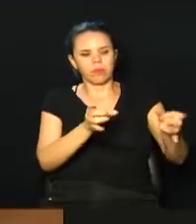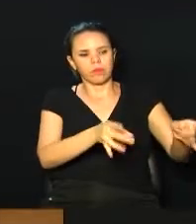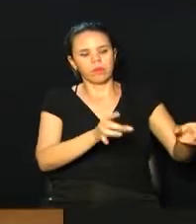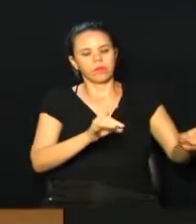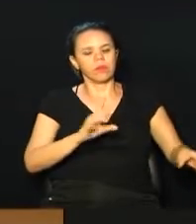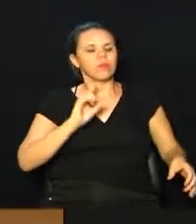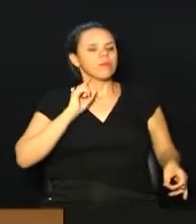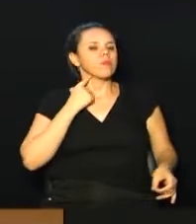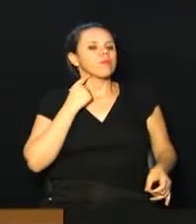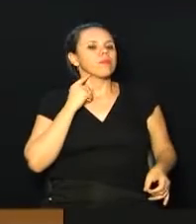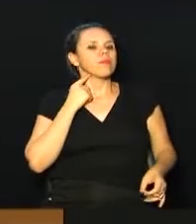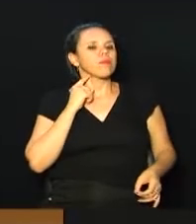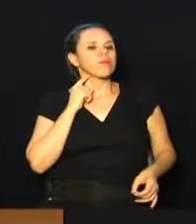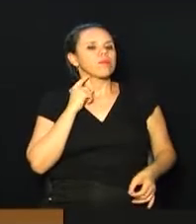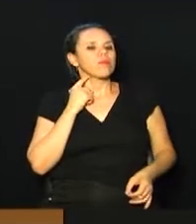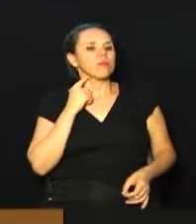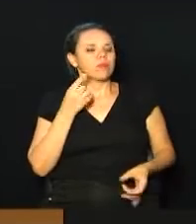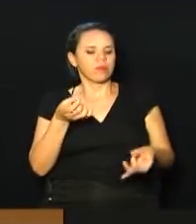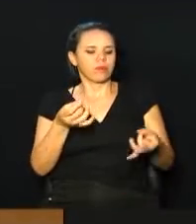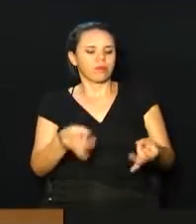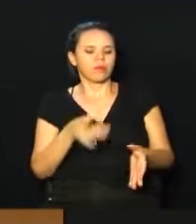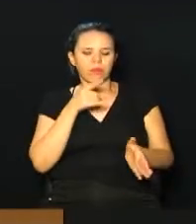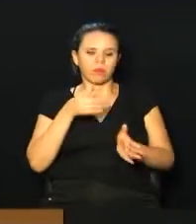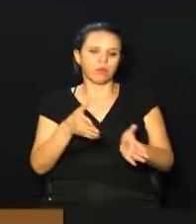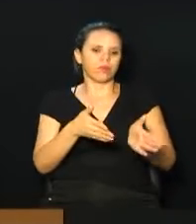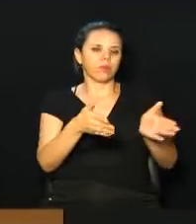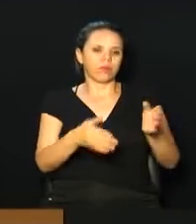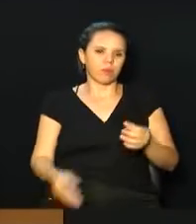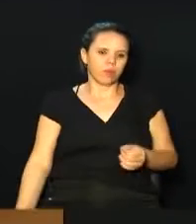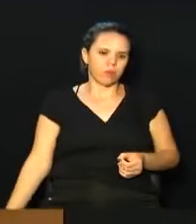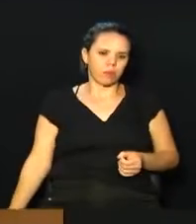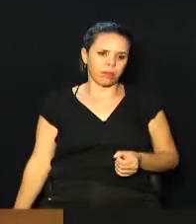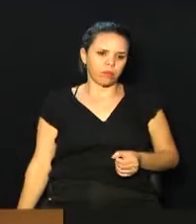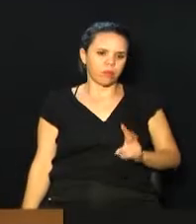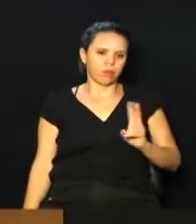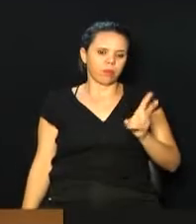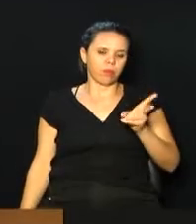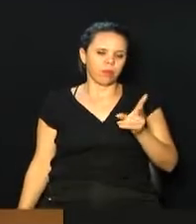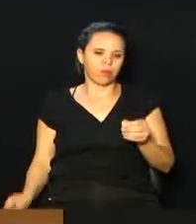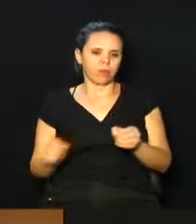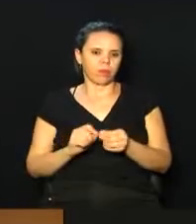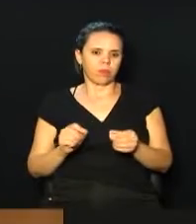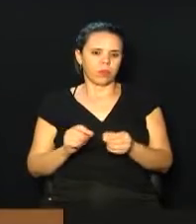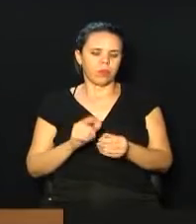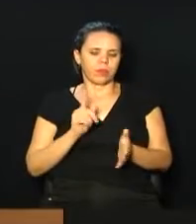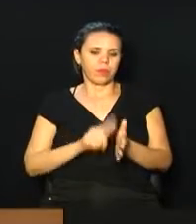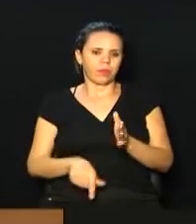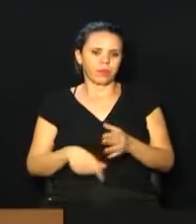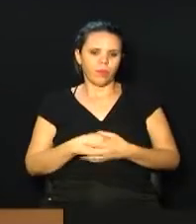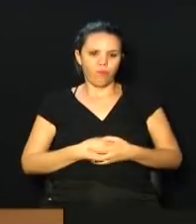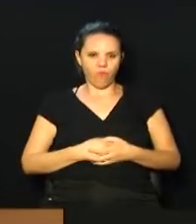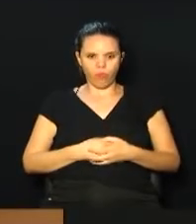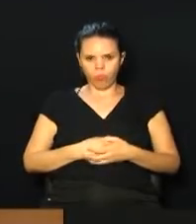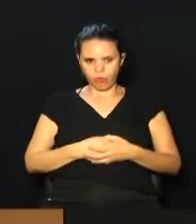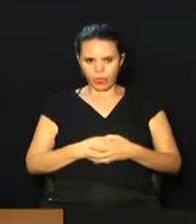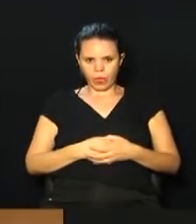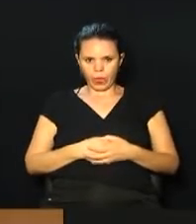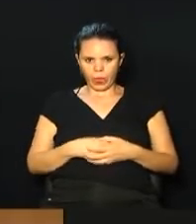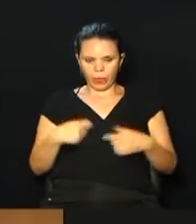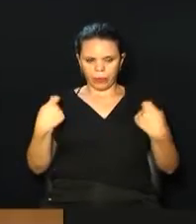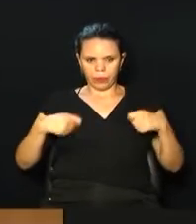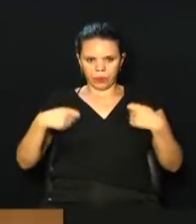tiramos de dentro dos córregos todas as vezes que fazemos as limpezas. É